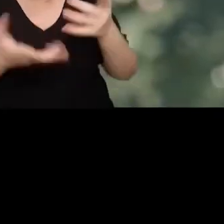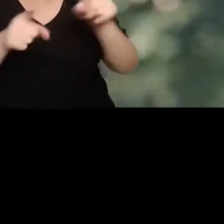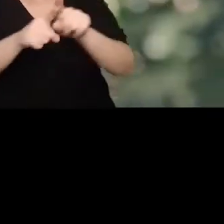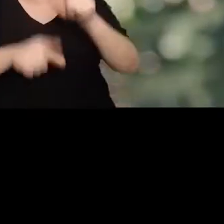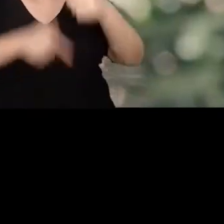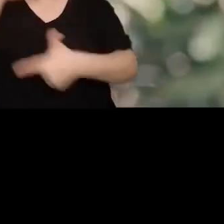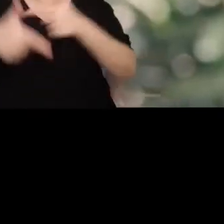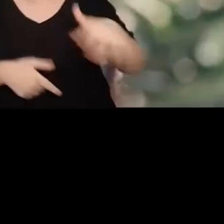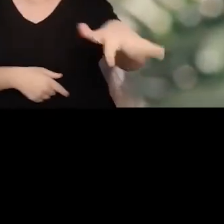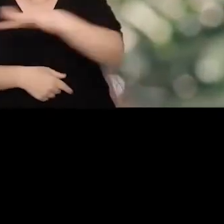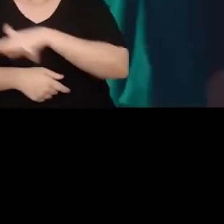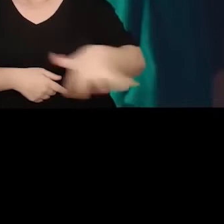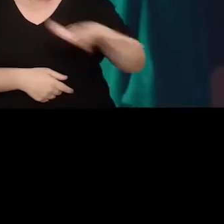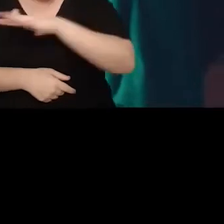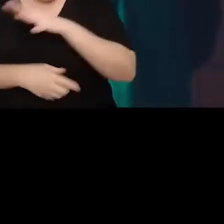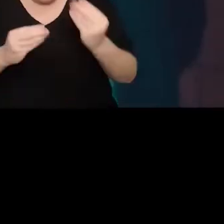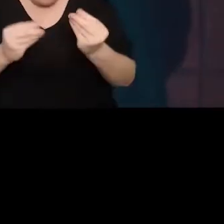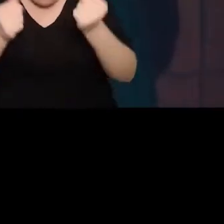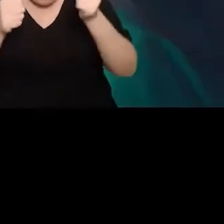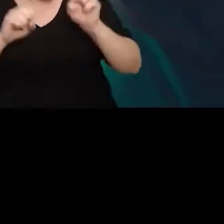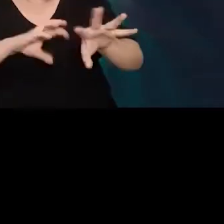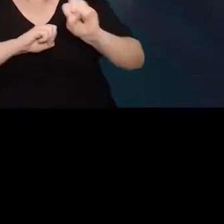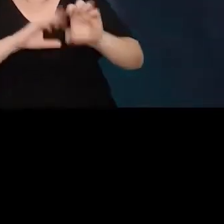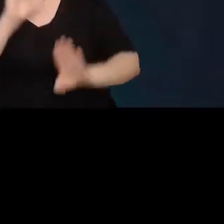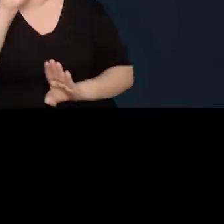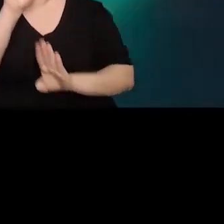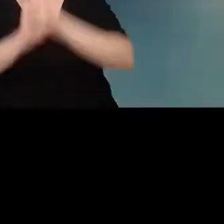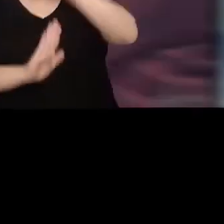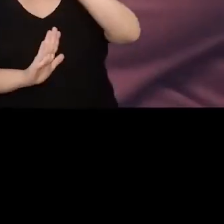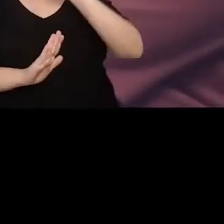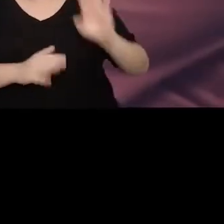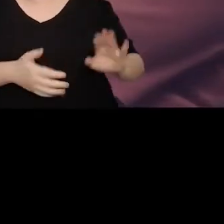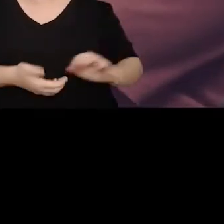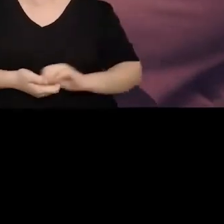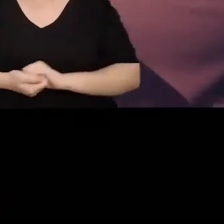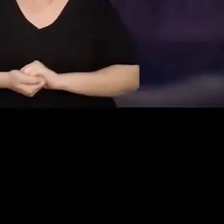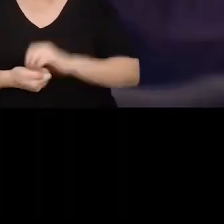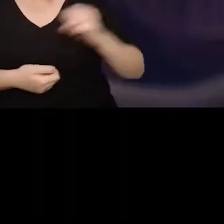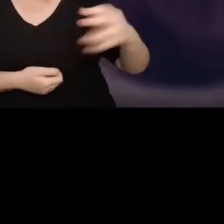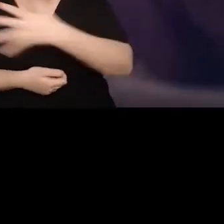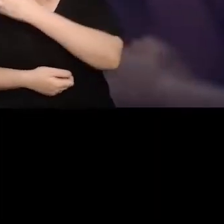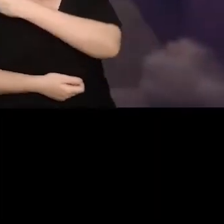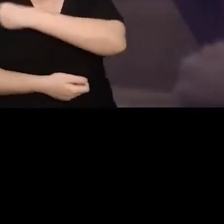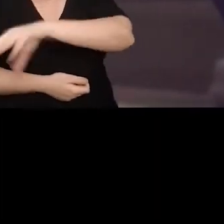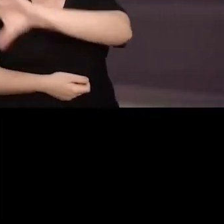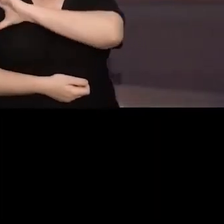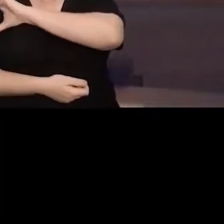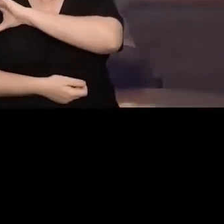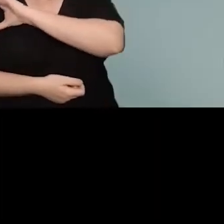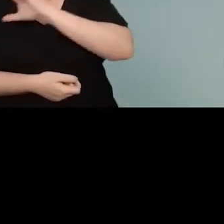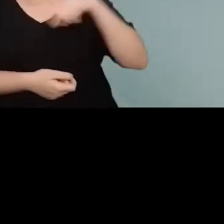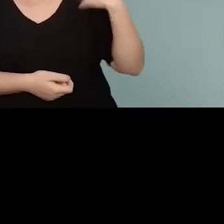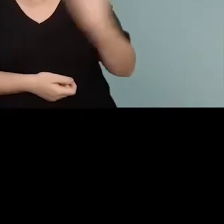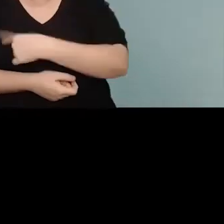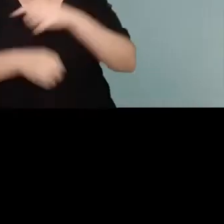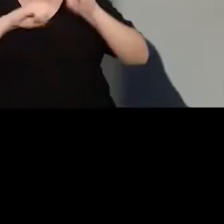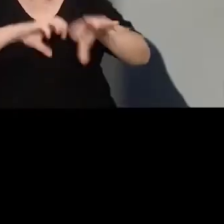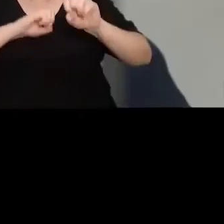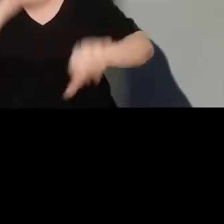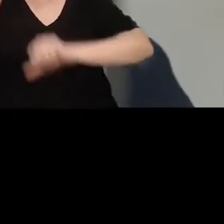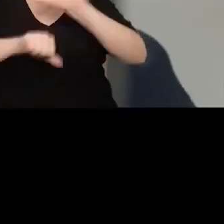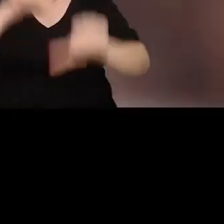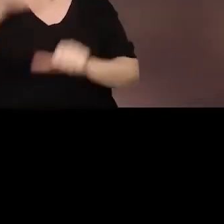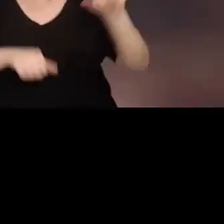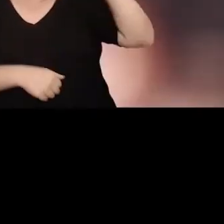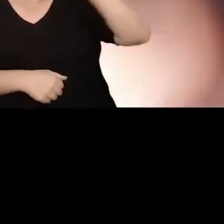cidadania e para o mundo do trabalho. A qualidade da educação vai dar um salto. Novo Ensino Médio. Deixe a educação